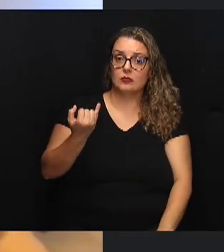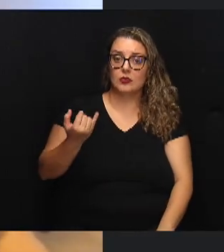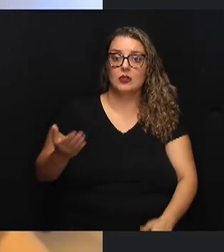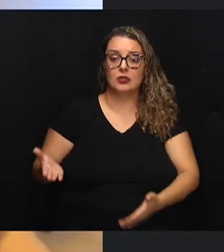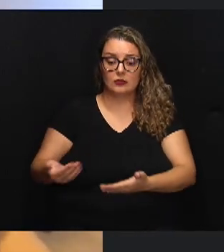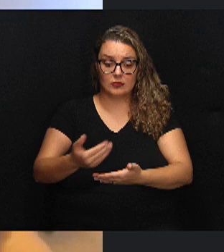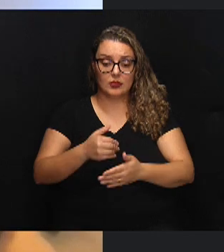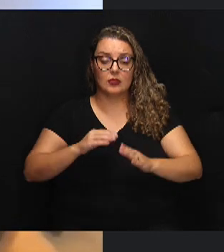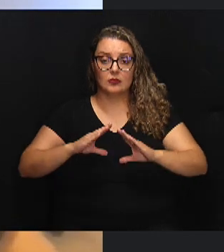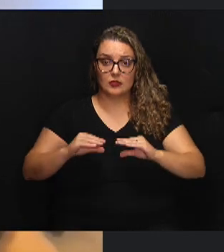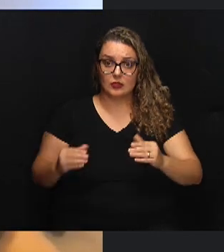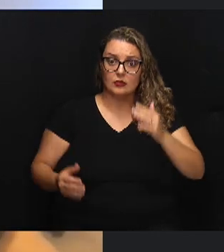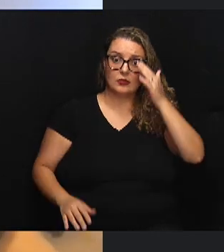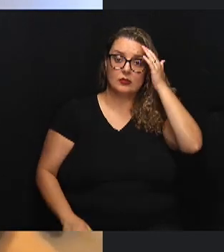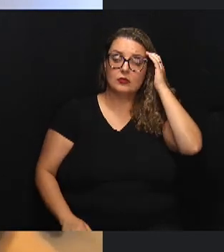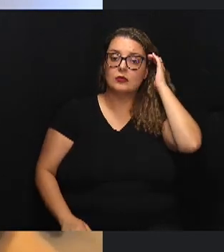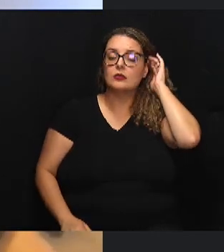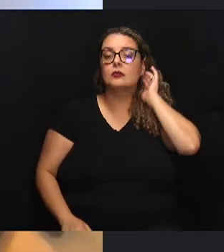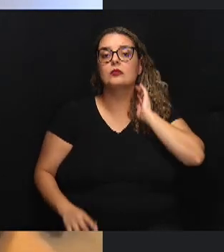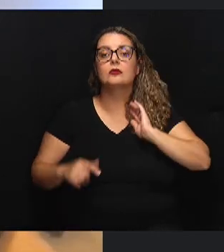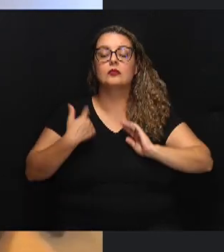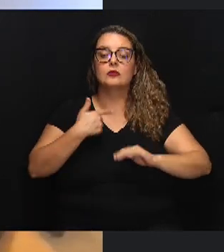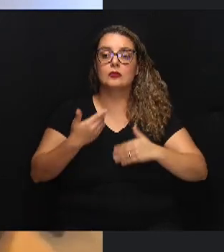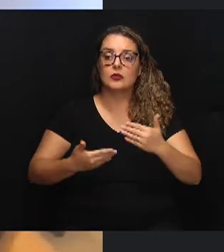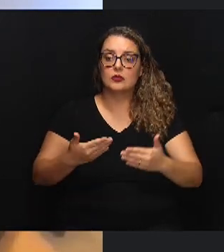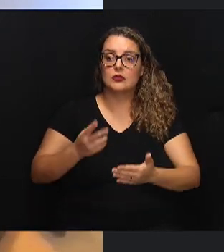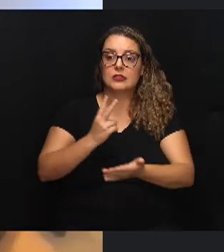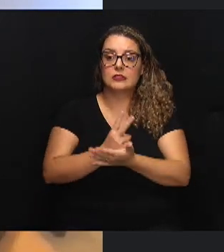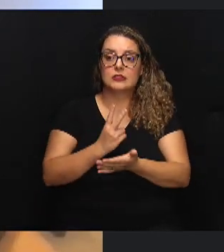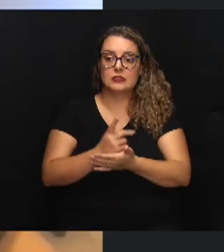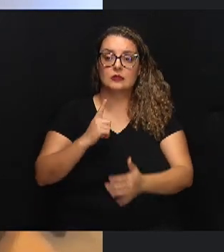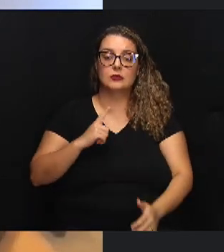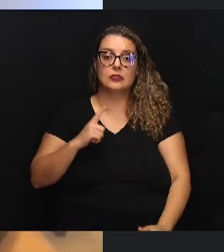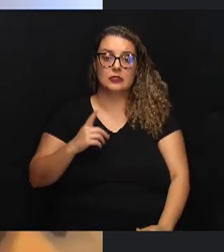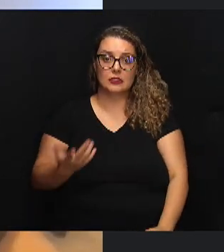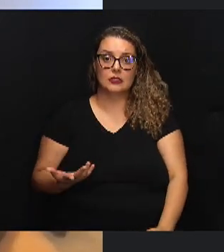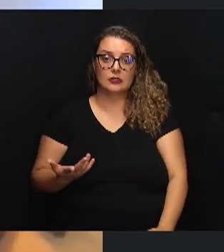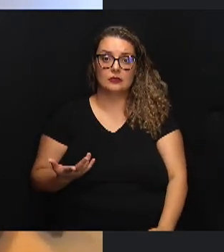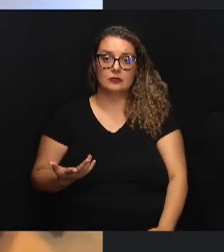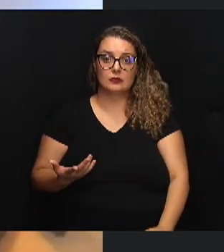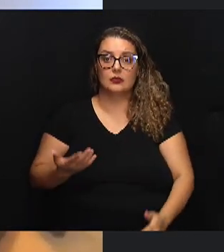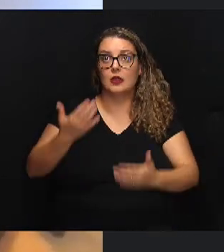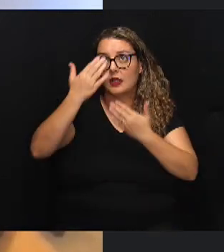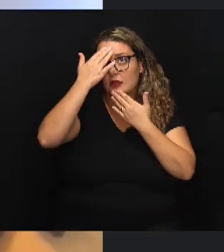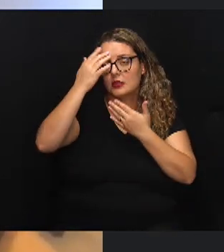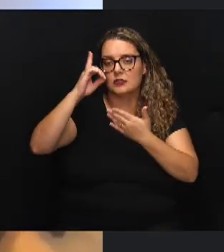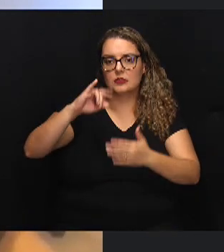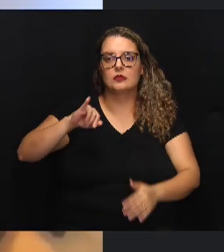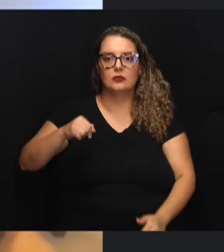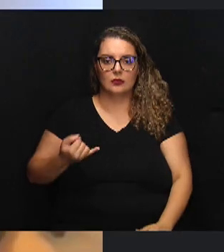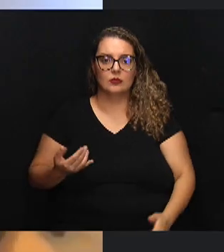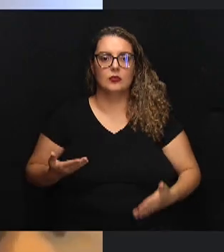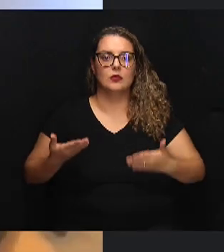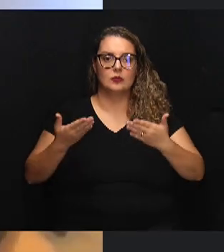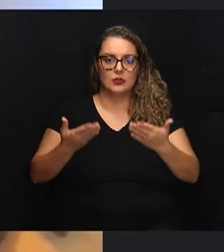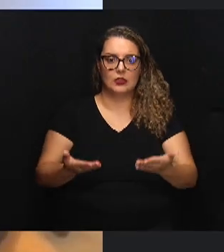acolhimento. No nosso serviço, a gente sempre tem graças a Deus, a oportunidade de